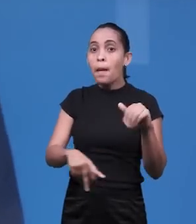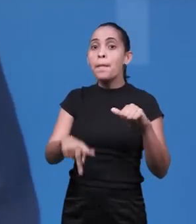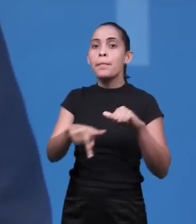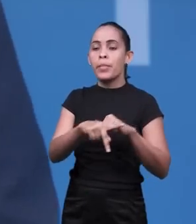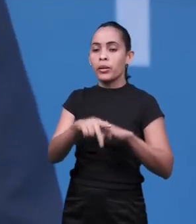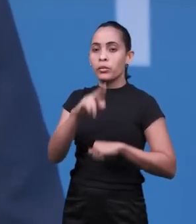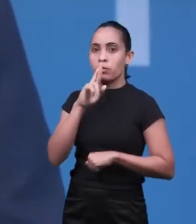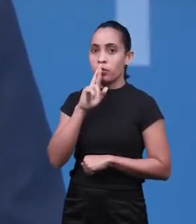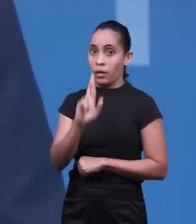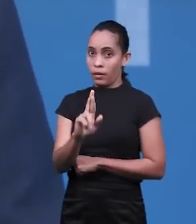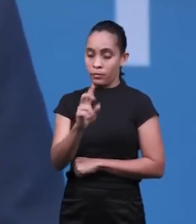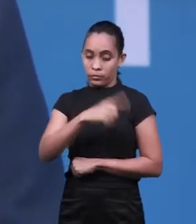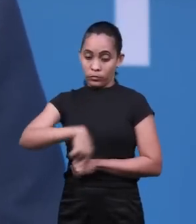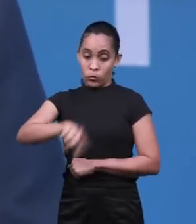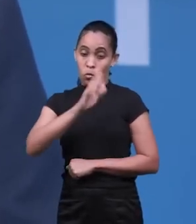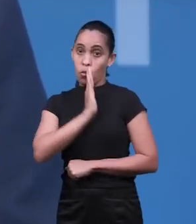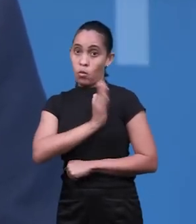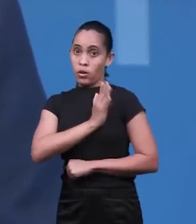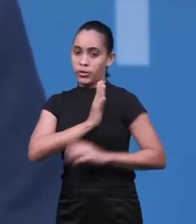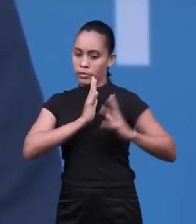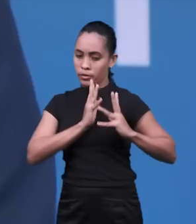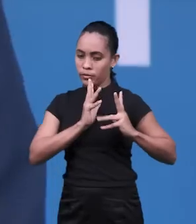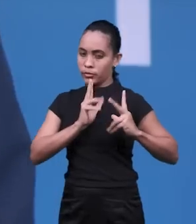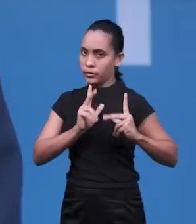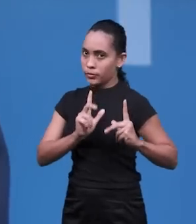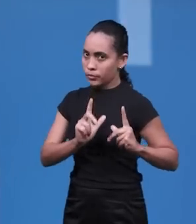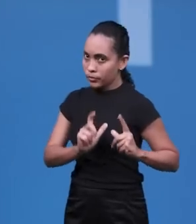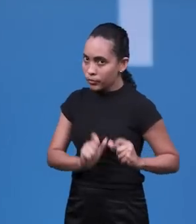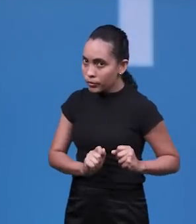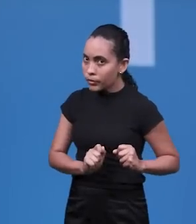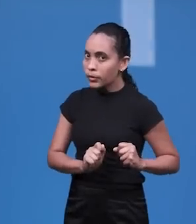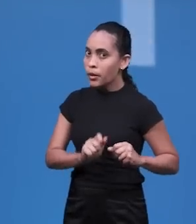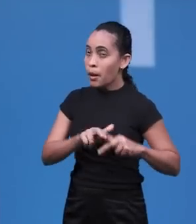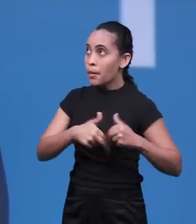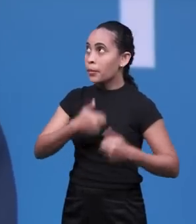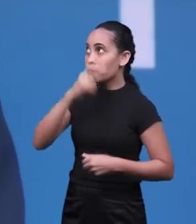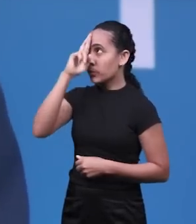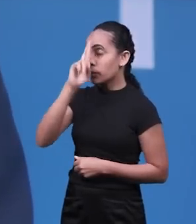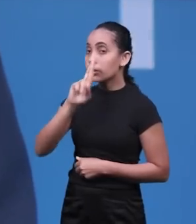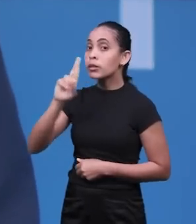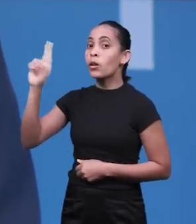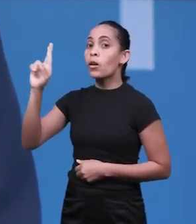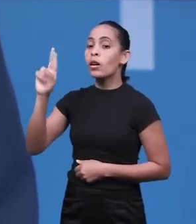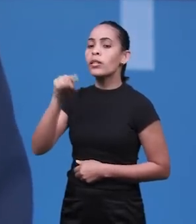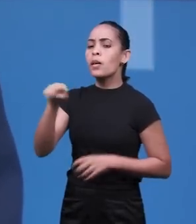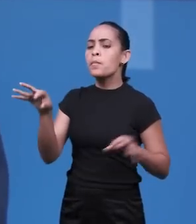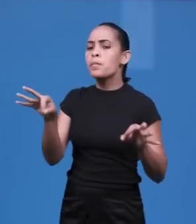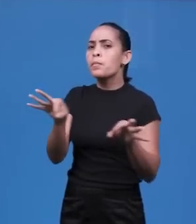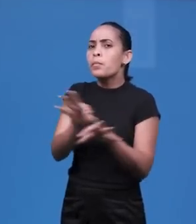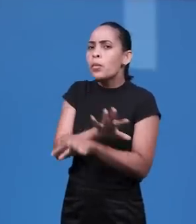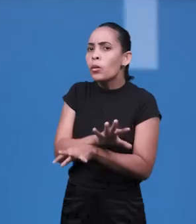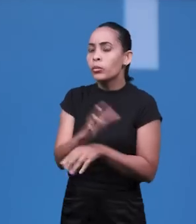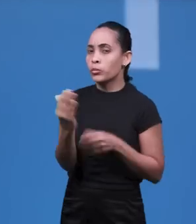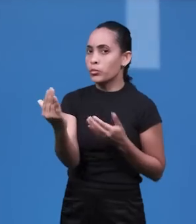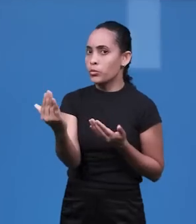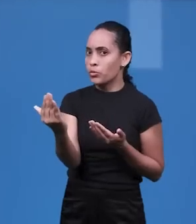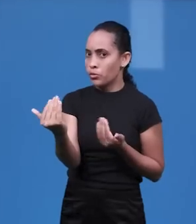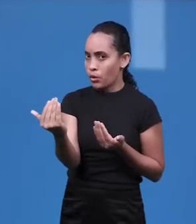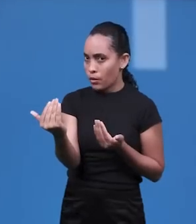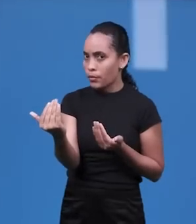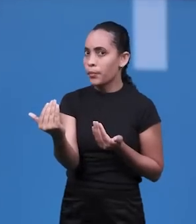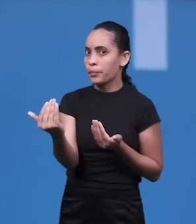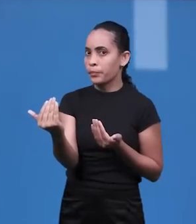diz: santificai os vossos corações no Senhor. E estáis prontos, estáis preparados,